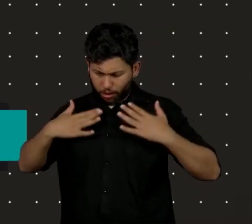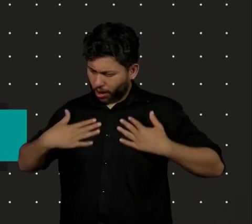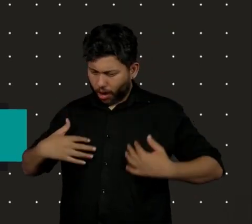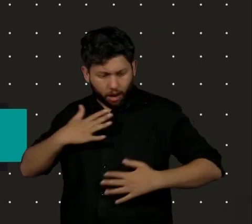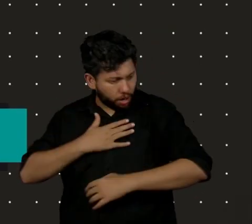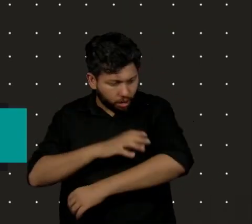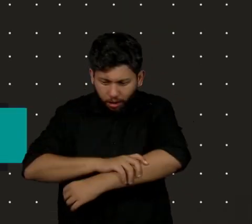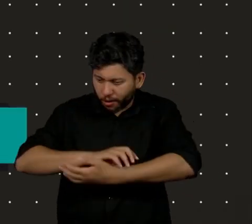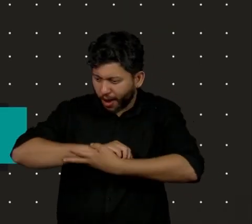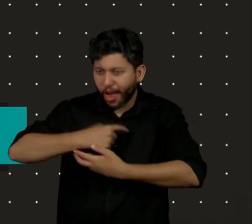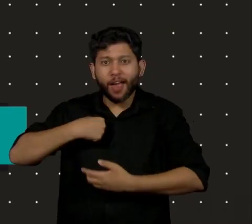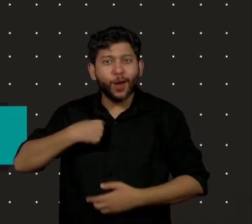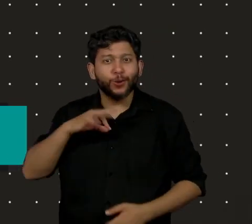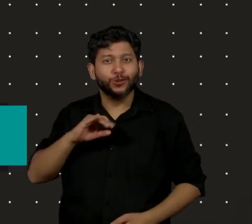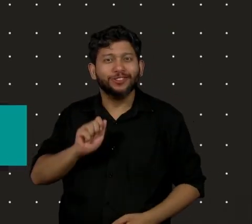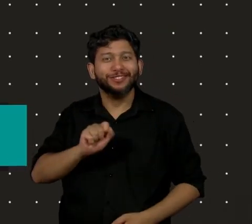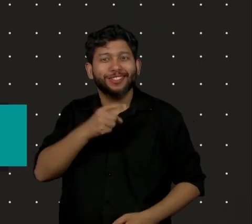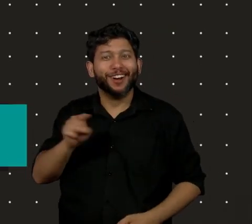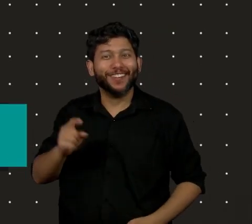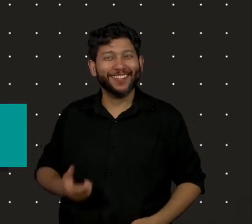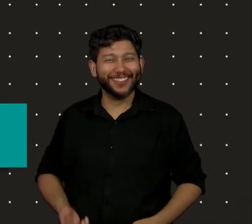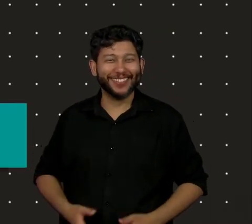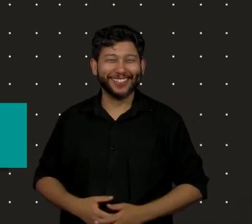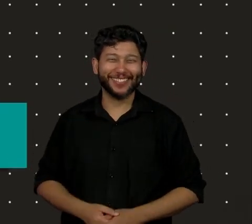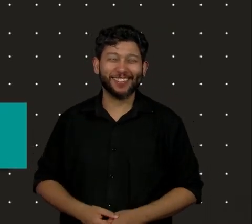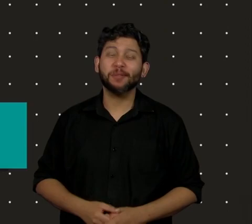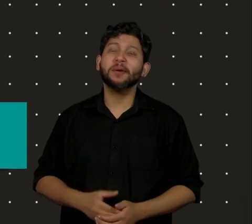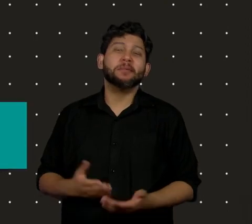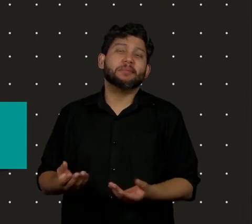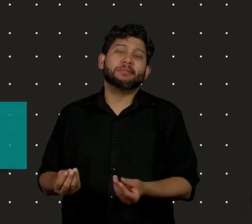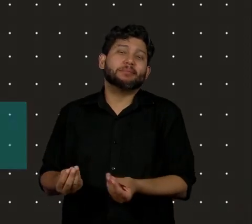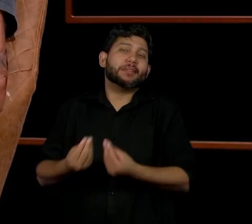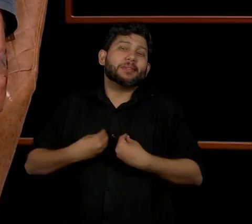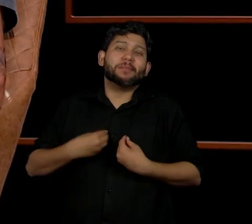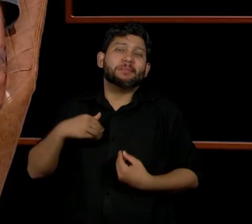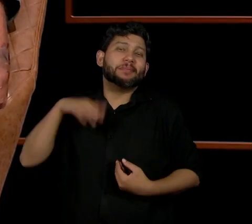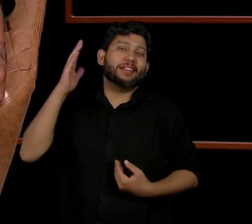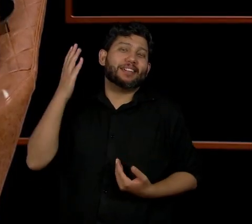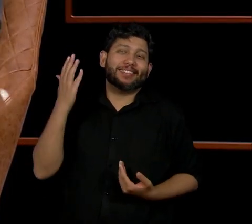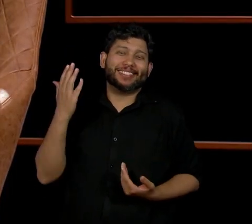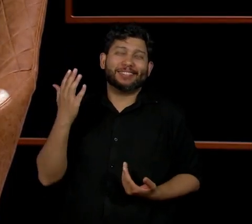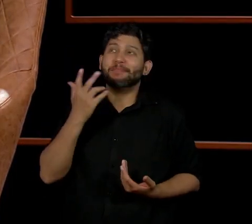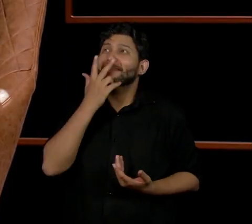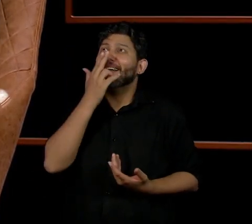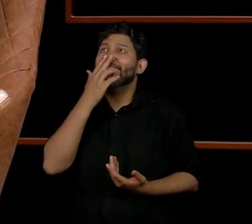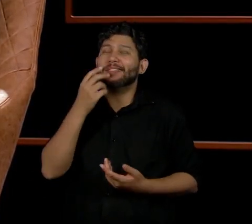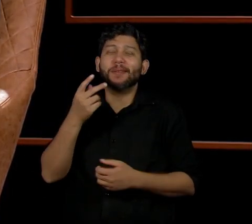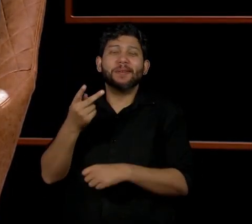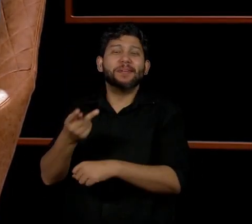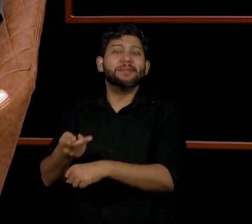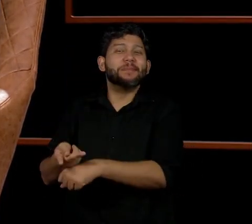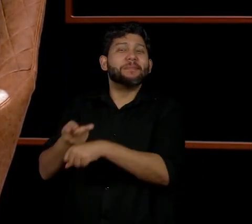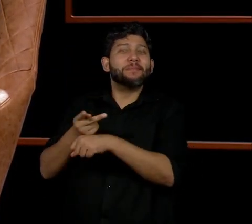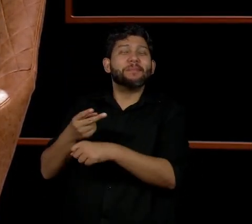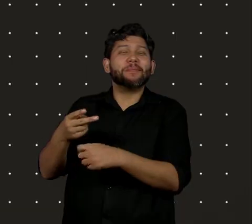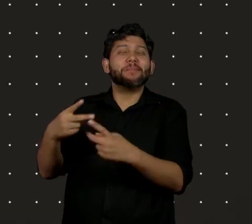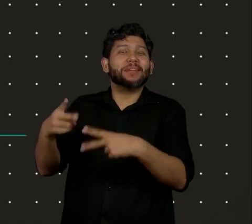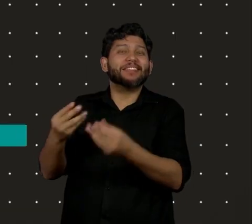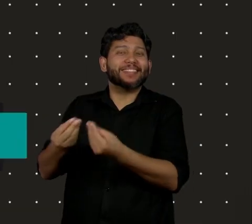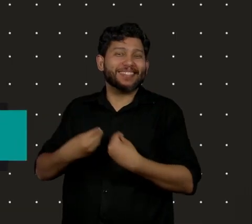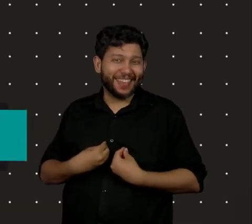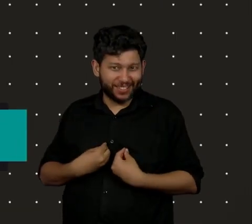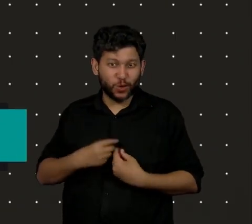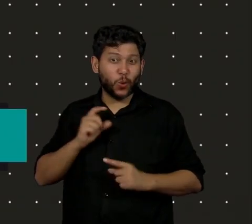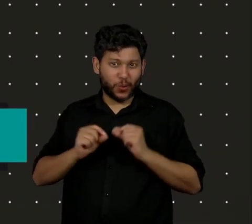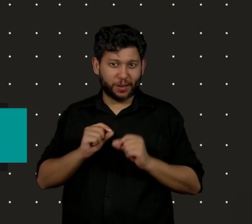Tião. E um dos maiores presentes que eu já ganhei na vida, a Nalva Guiar estava no auge da carreira. Um